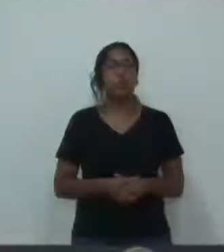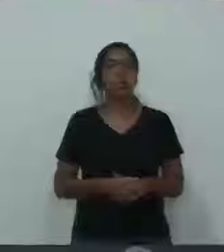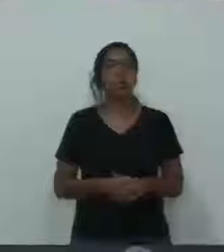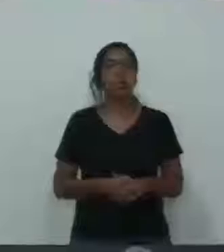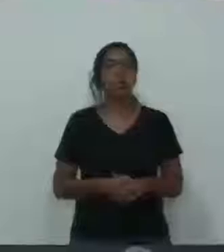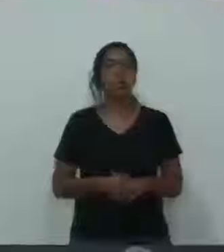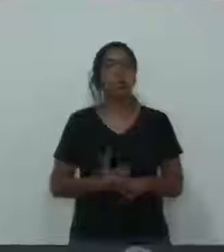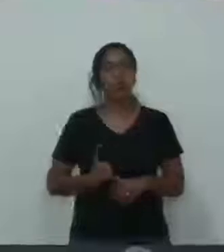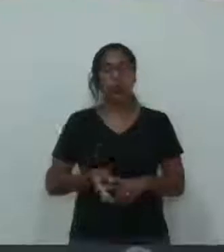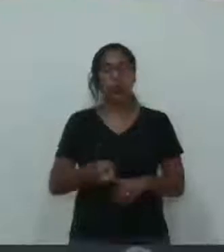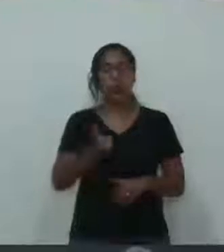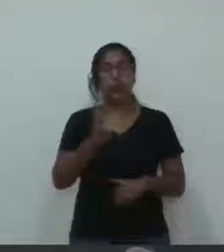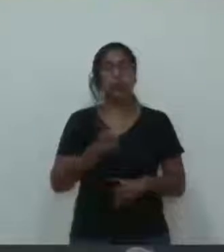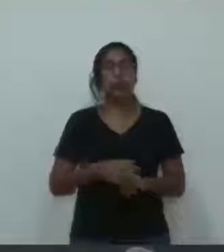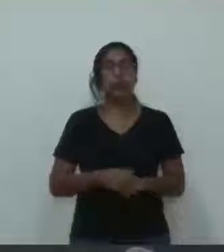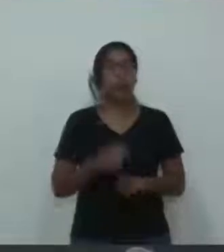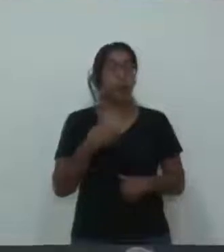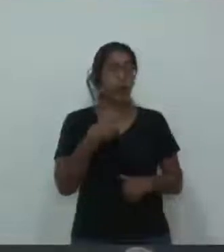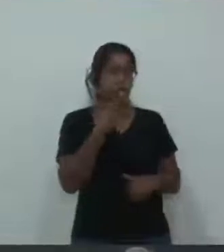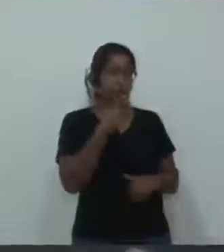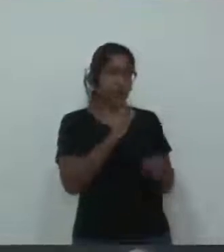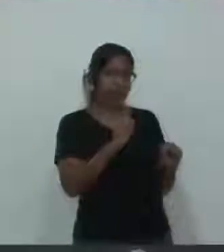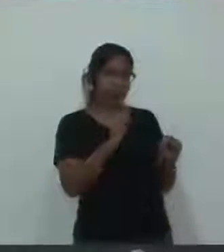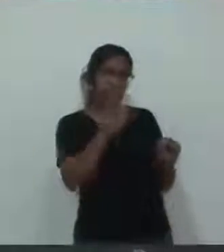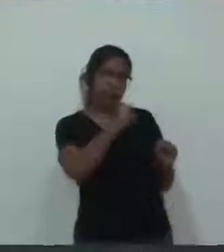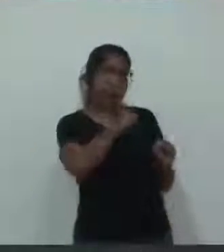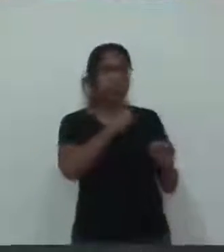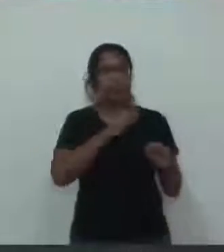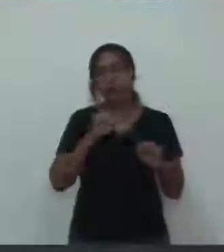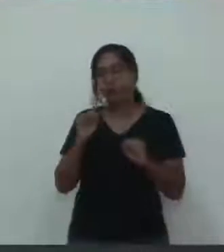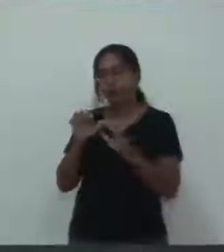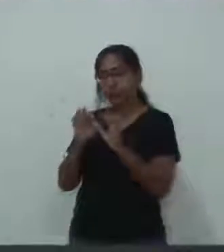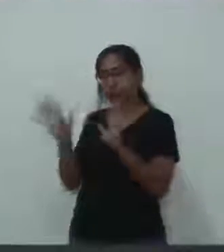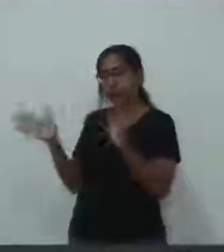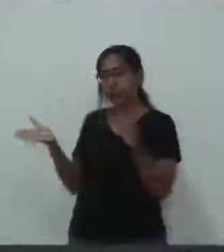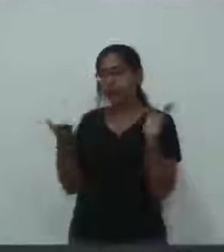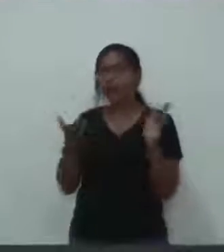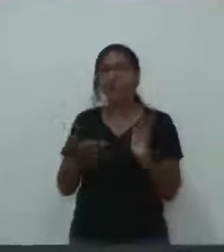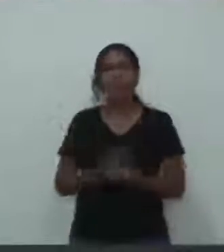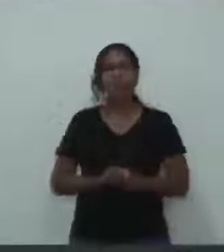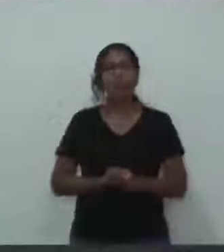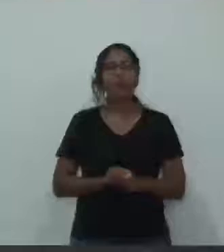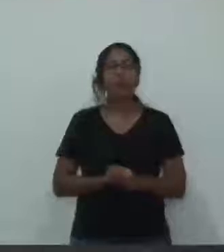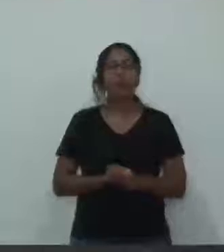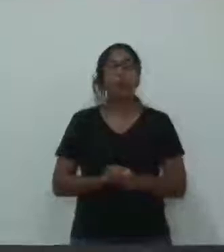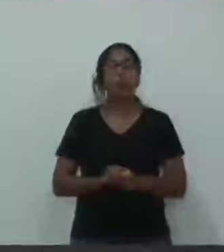Continua a discussão. Peço a palavra rapidamente. Tem a palavra, vereador.